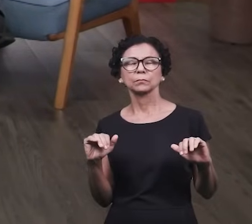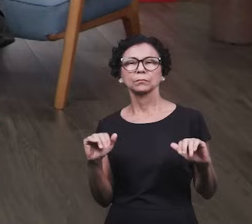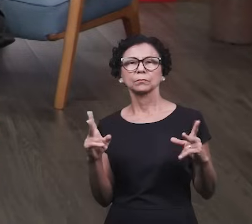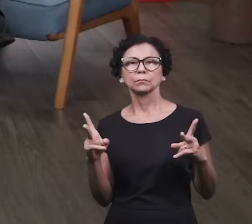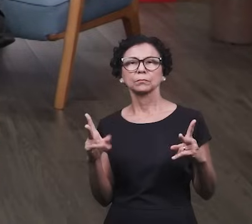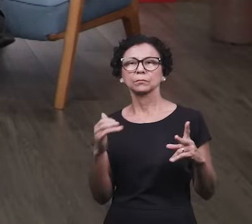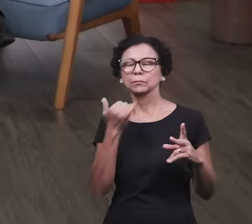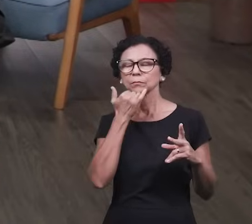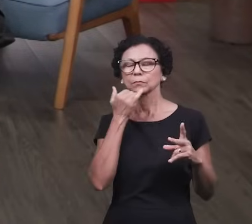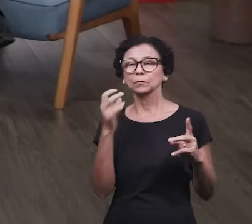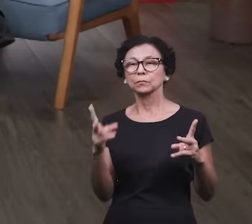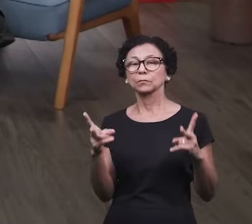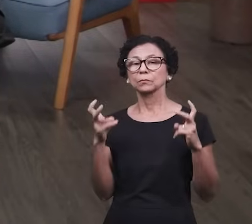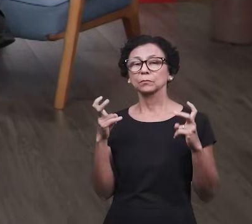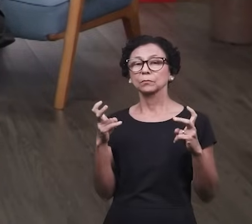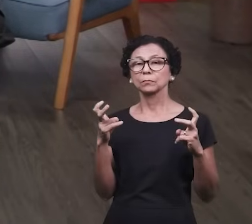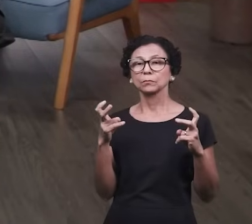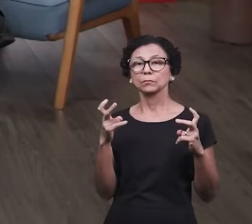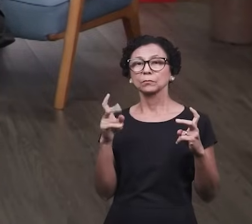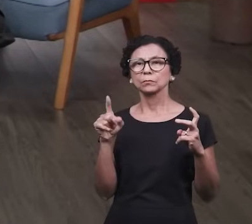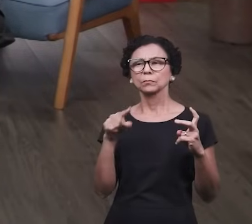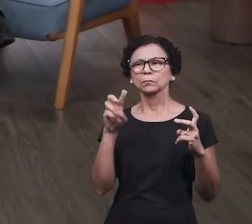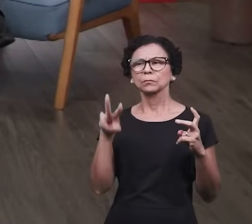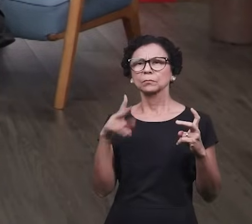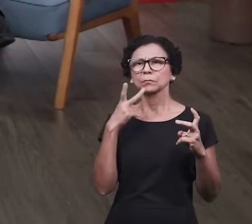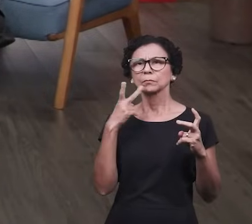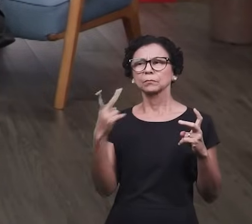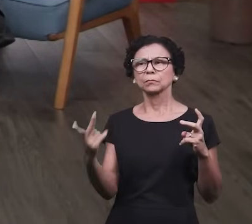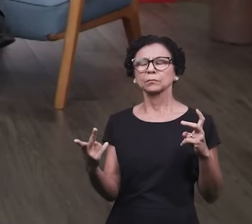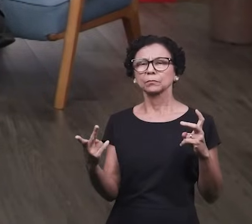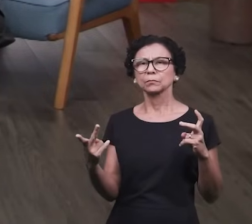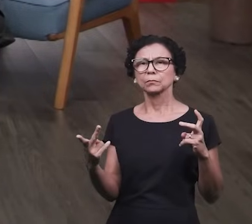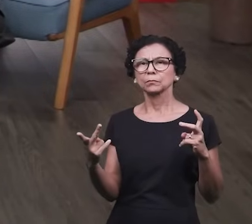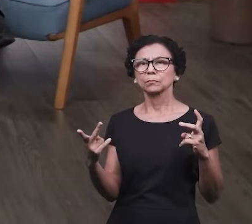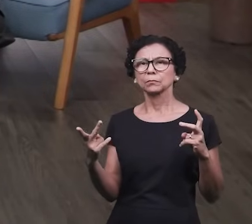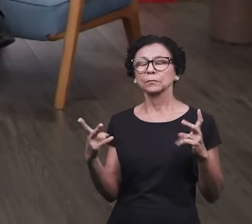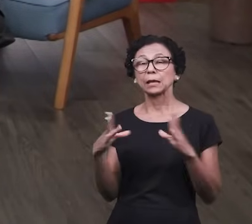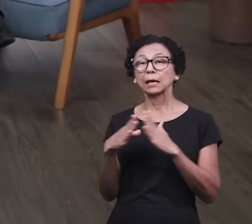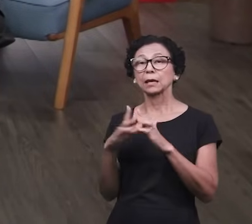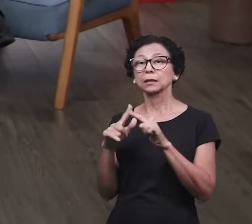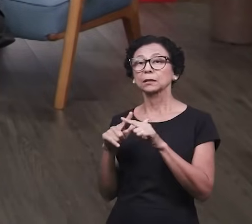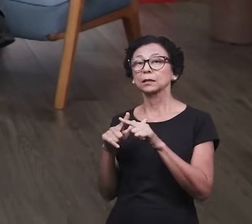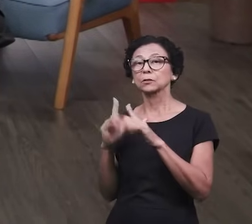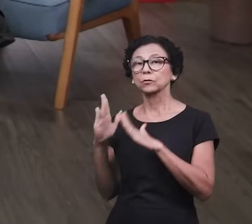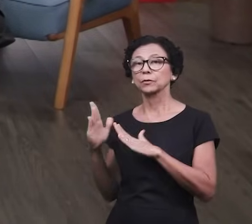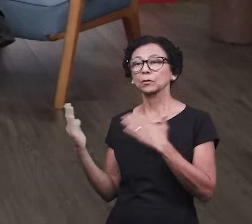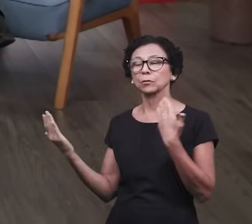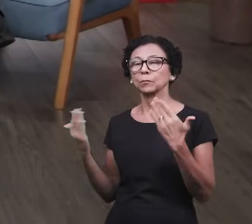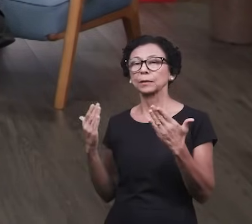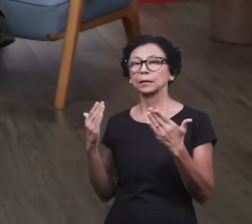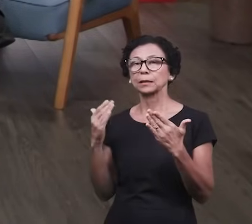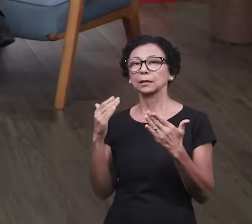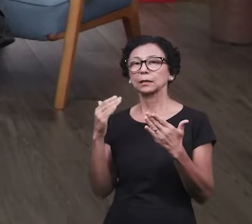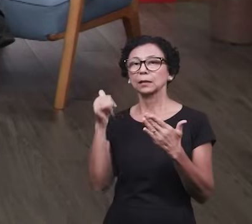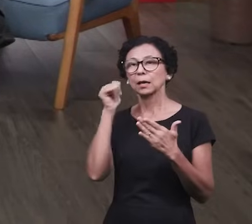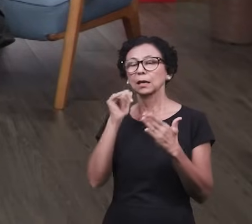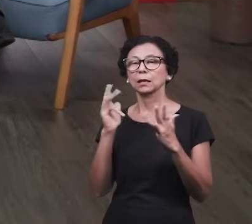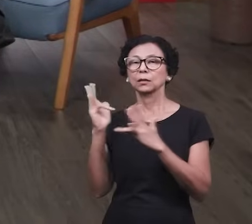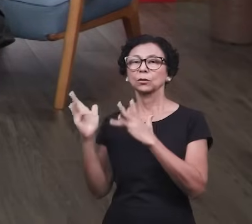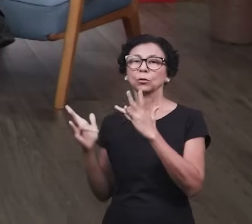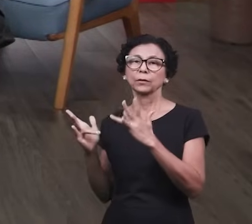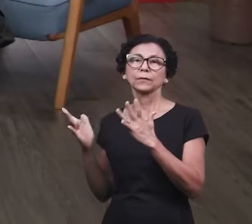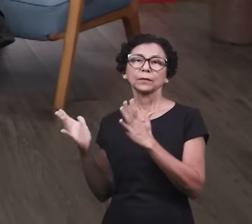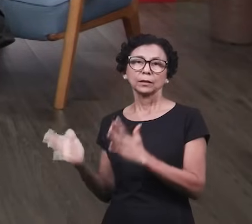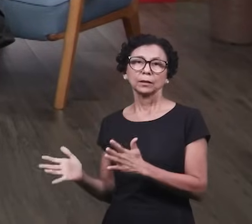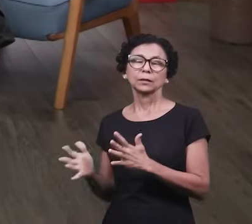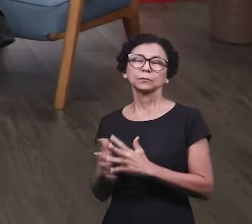falando isso, não é, Daniel? Isso. Que é a noiva. A noiva, a igreja. A noiva que é profeticamente a